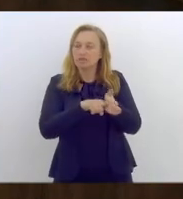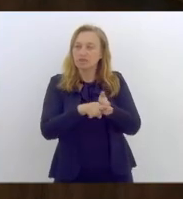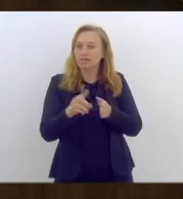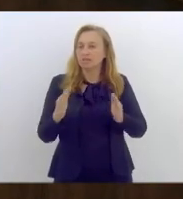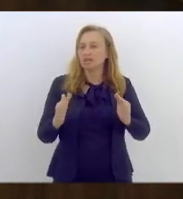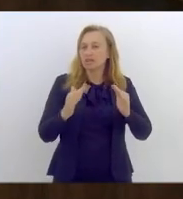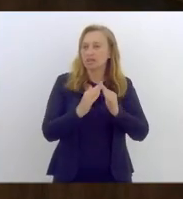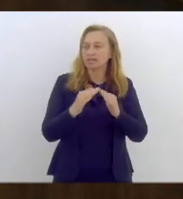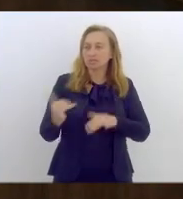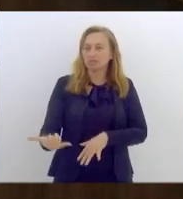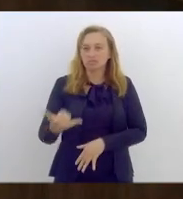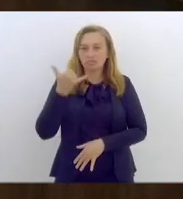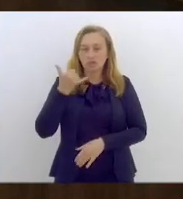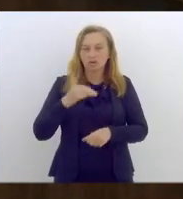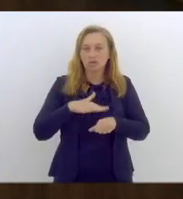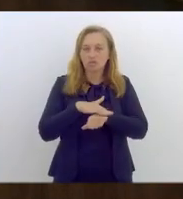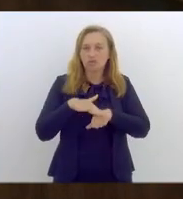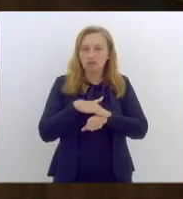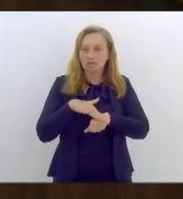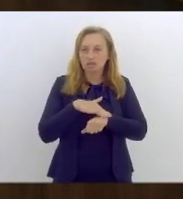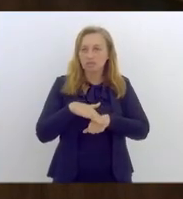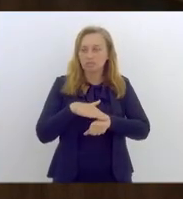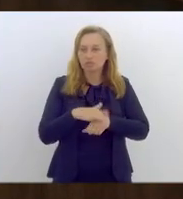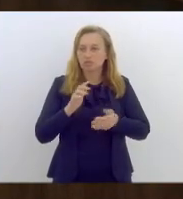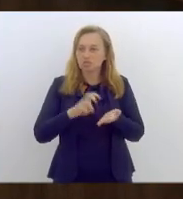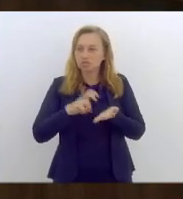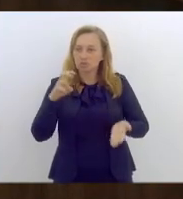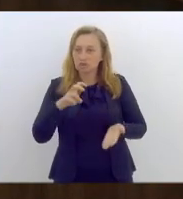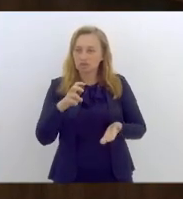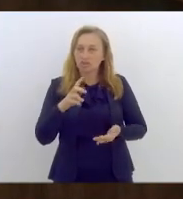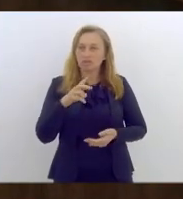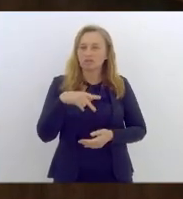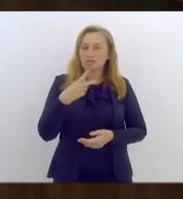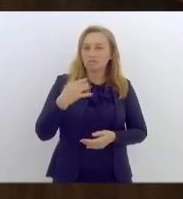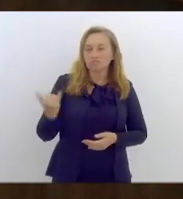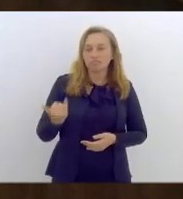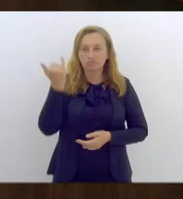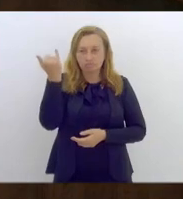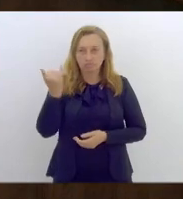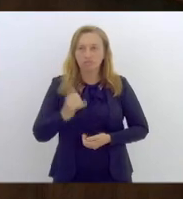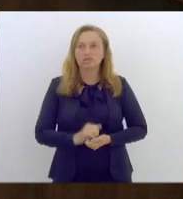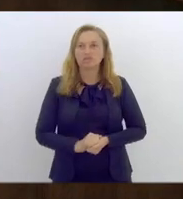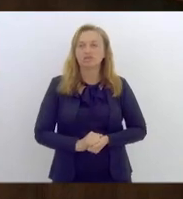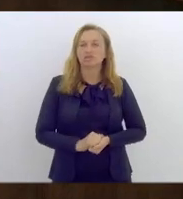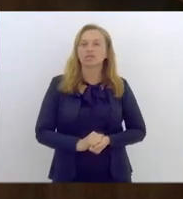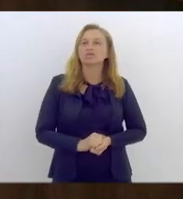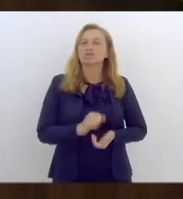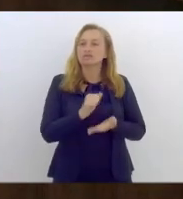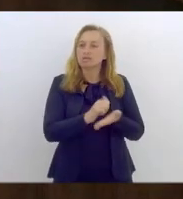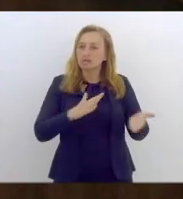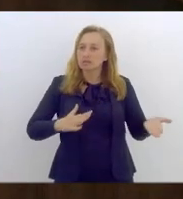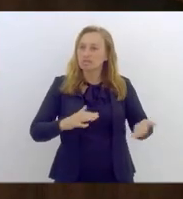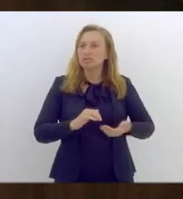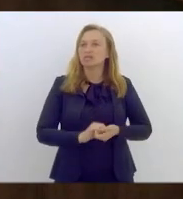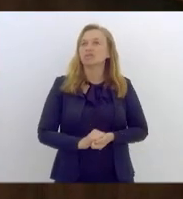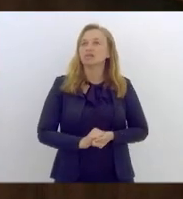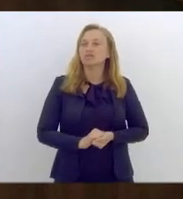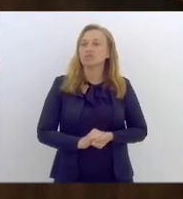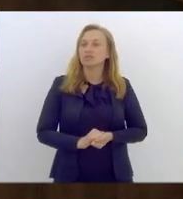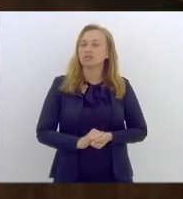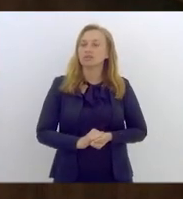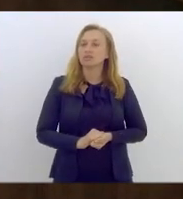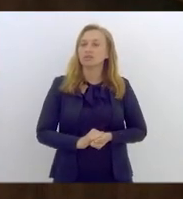ligou hoje de manhã e conversamos sobre isso demarcar a importância dessa atividade que